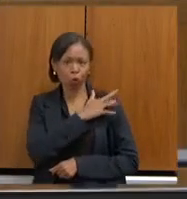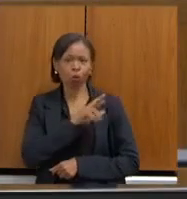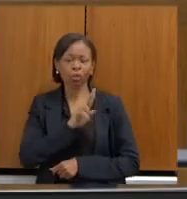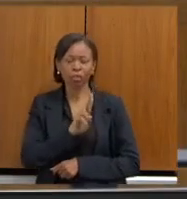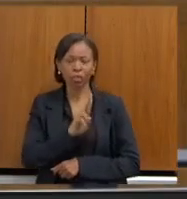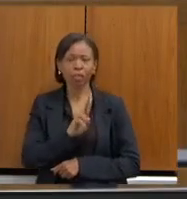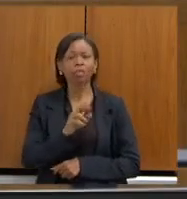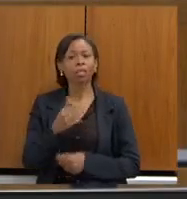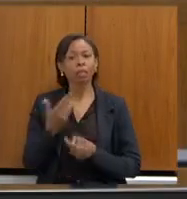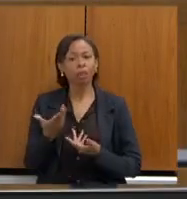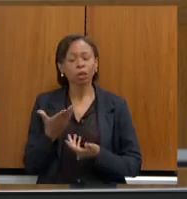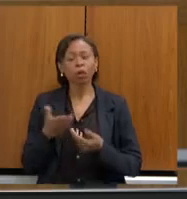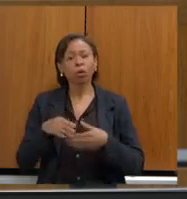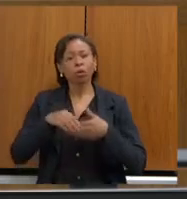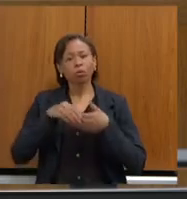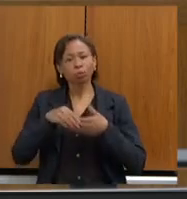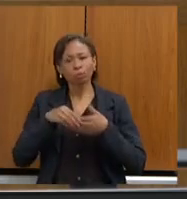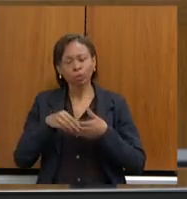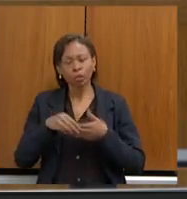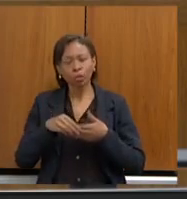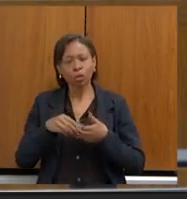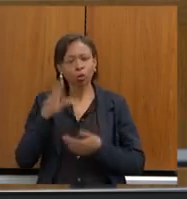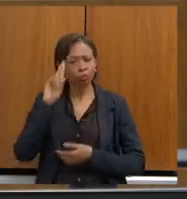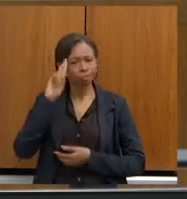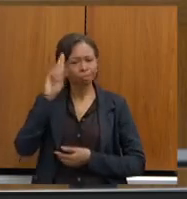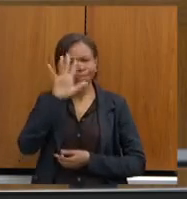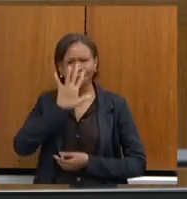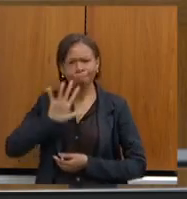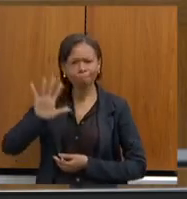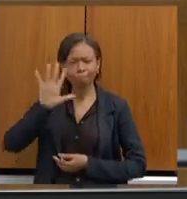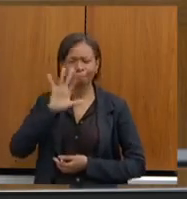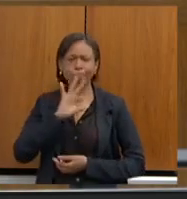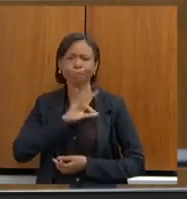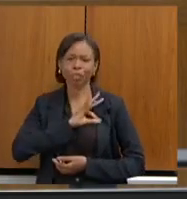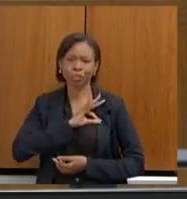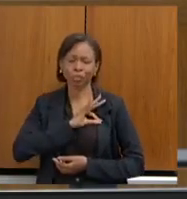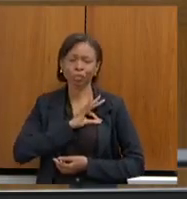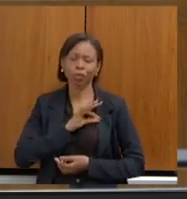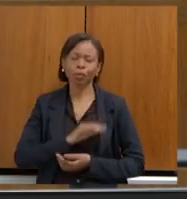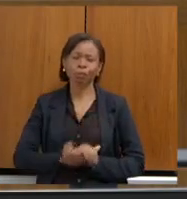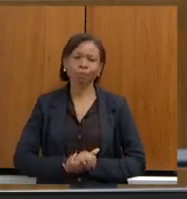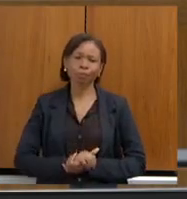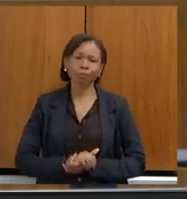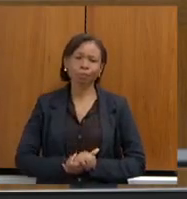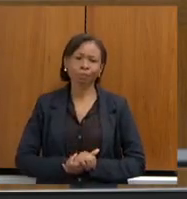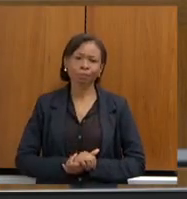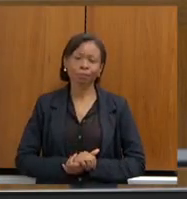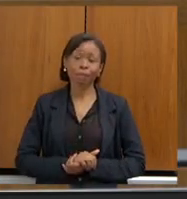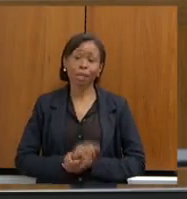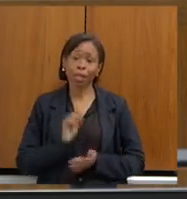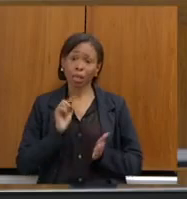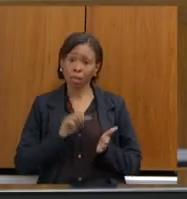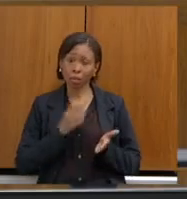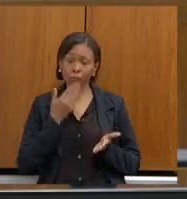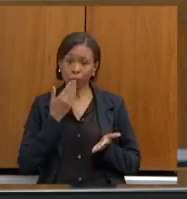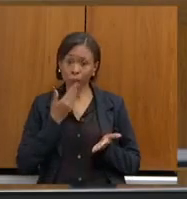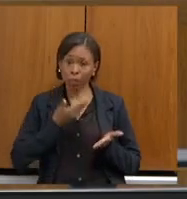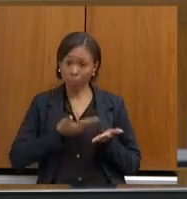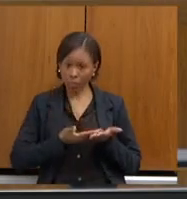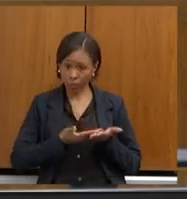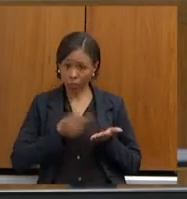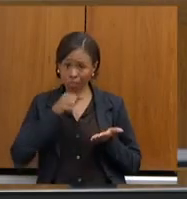complemento carício comandante-geral Coronel Rodrigo pecci requerimento eu acho de suma importância